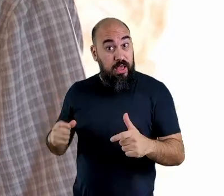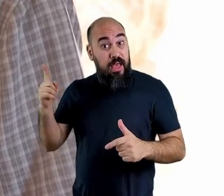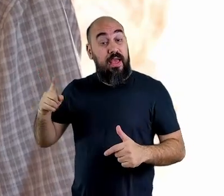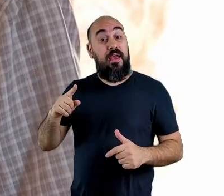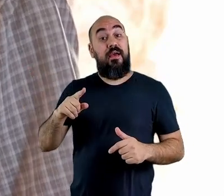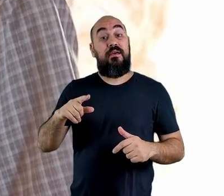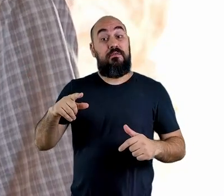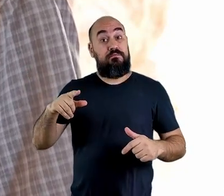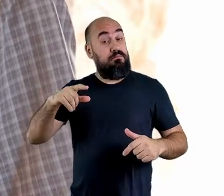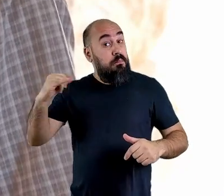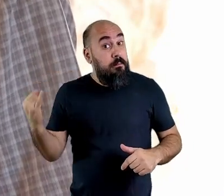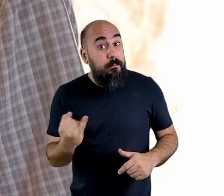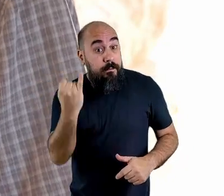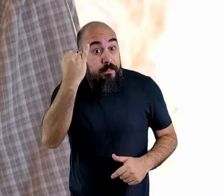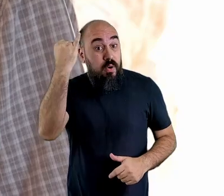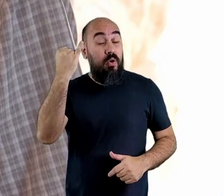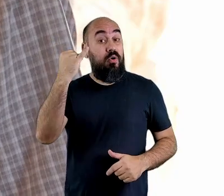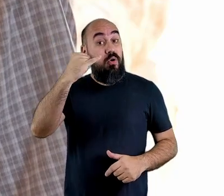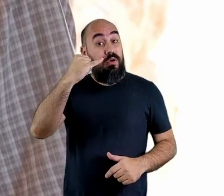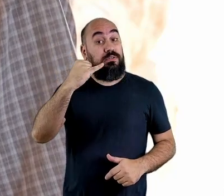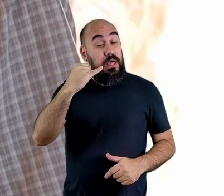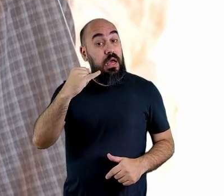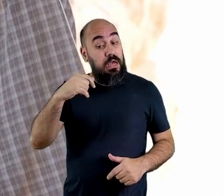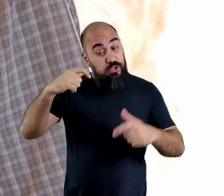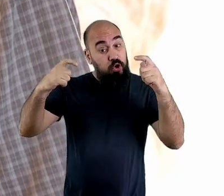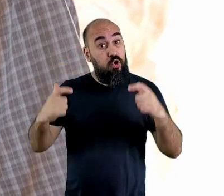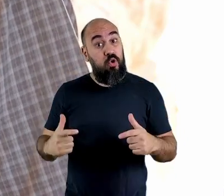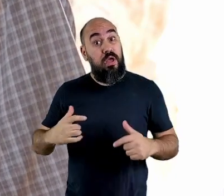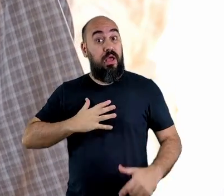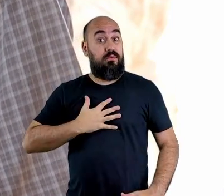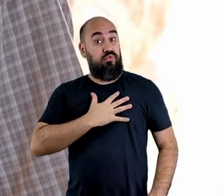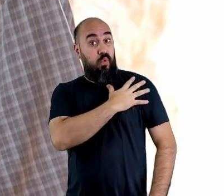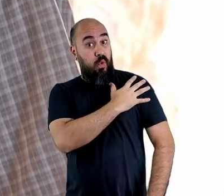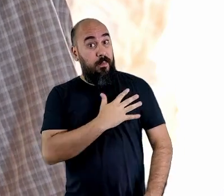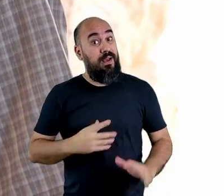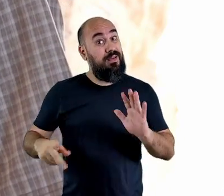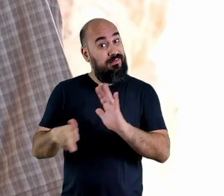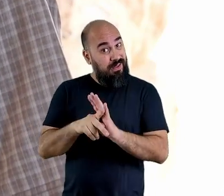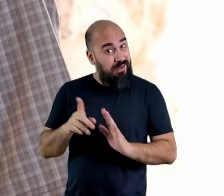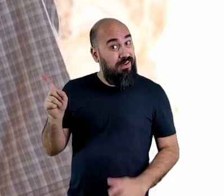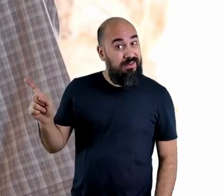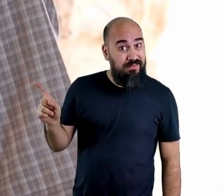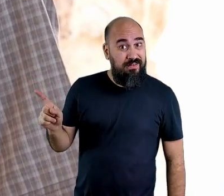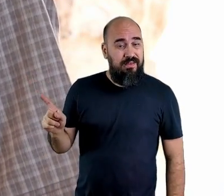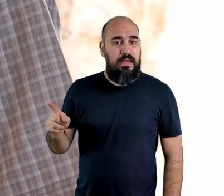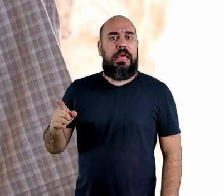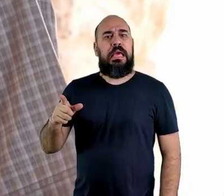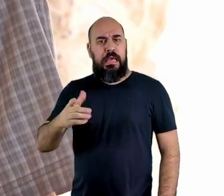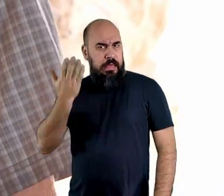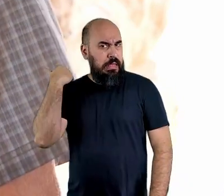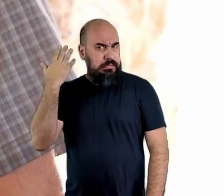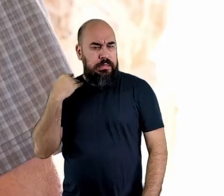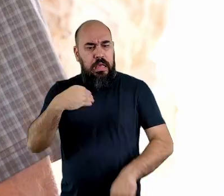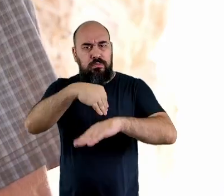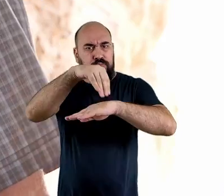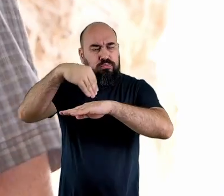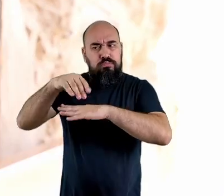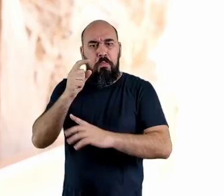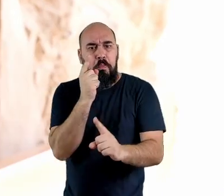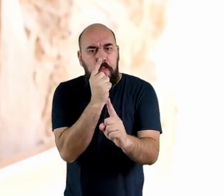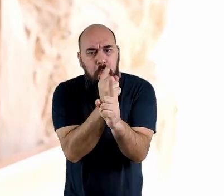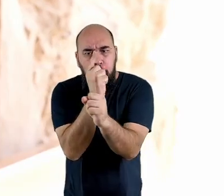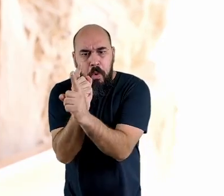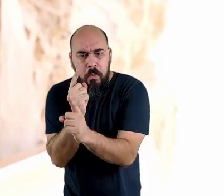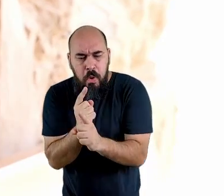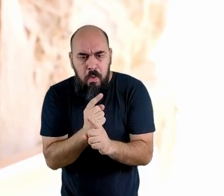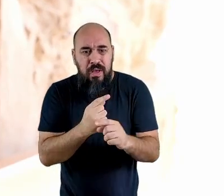os arqueólogos, quando já no tempo denso, escavaram esta área e encontraram no chão com